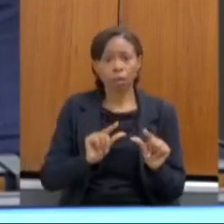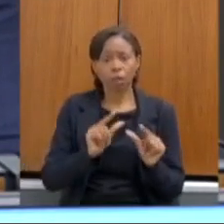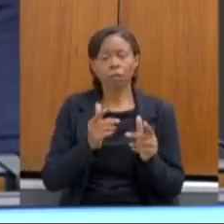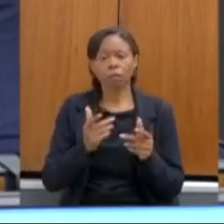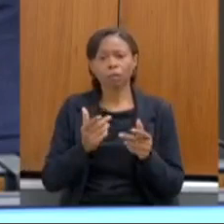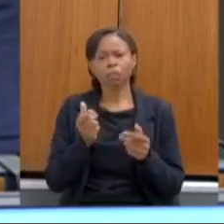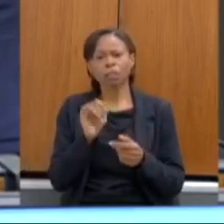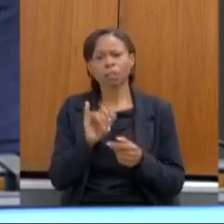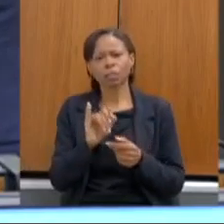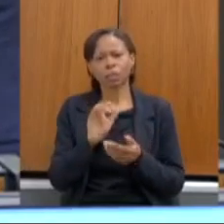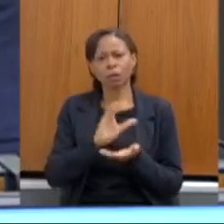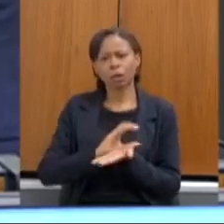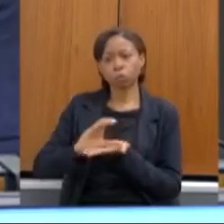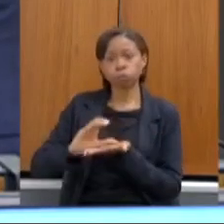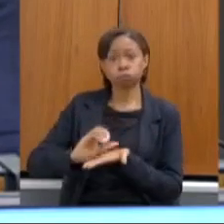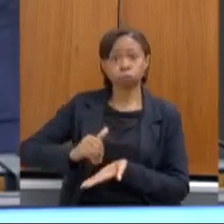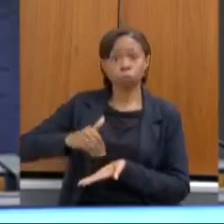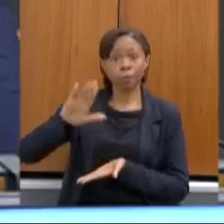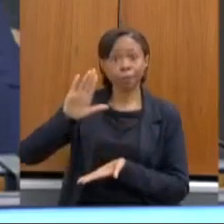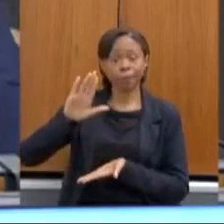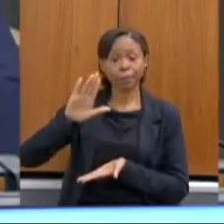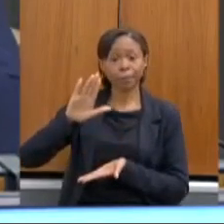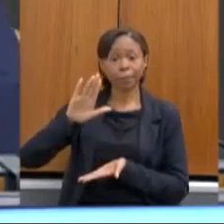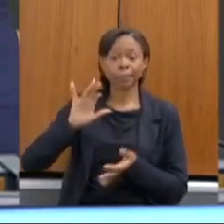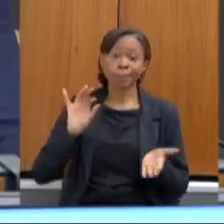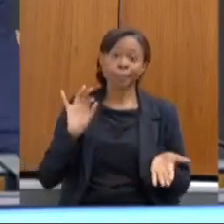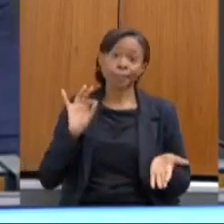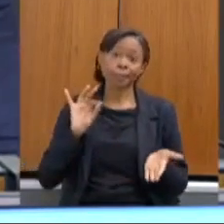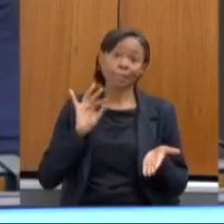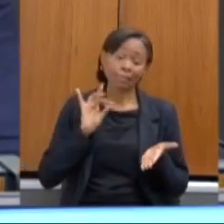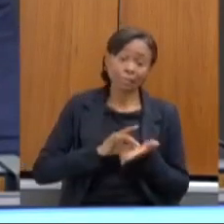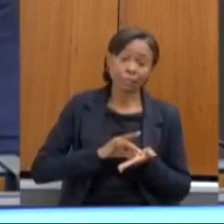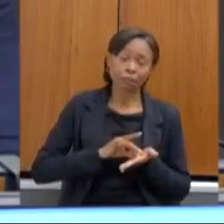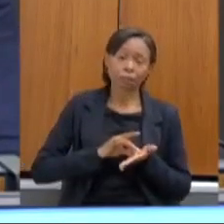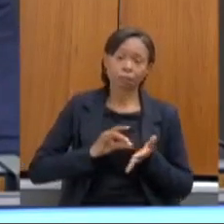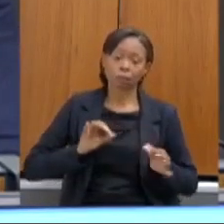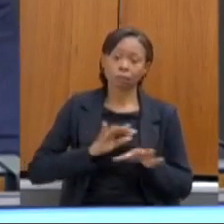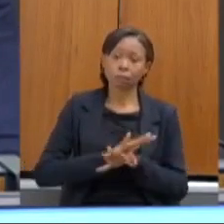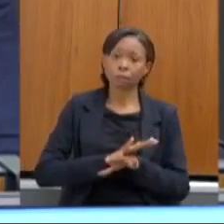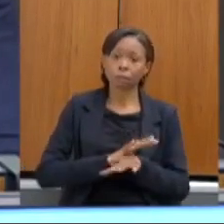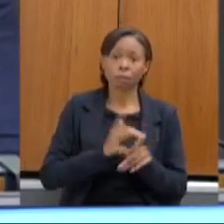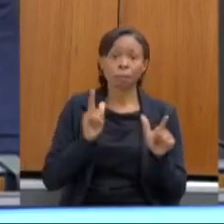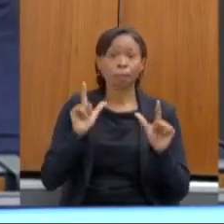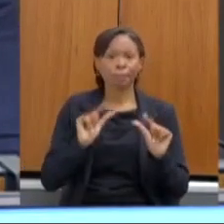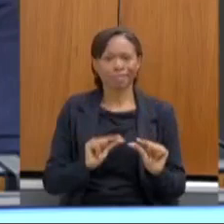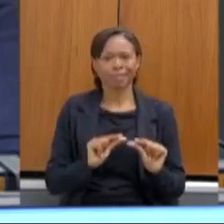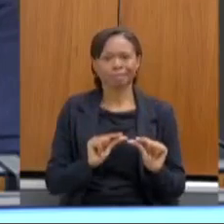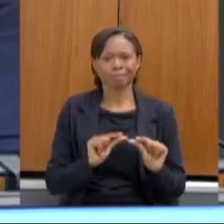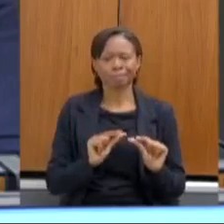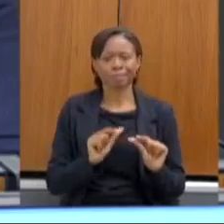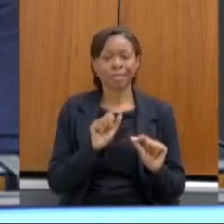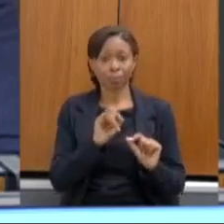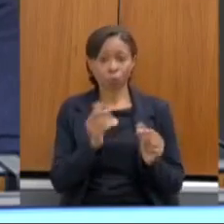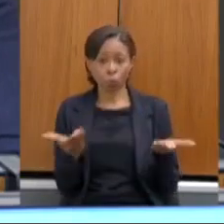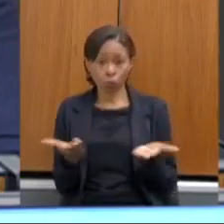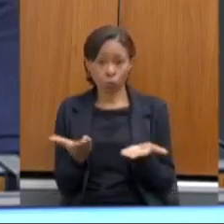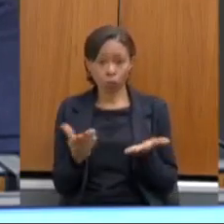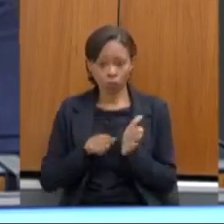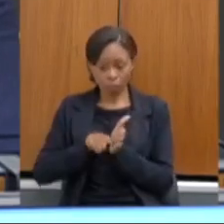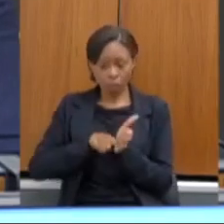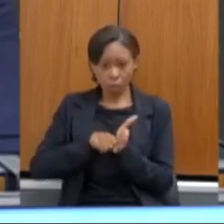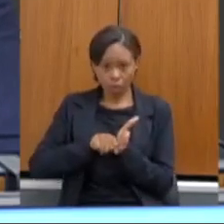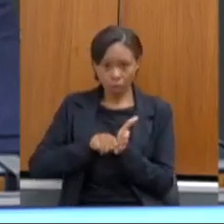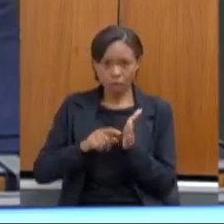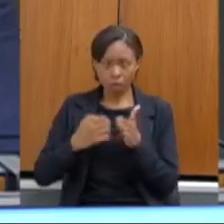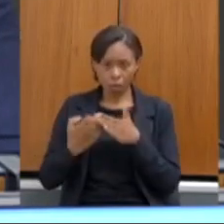nós teremos ainda - execução Então é se hoje já está com Big não consegue Executar a